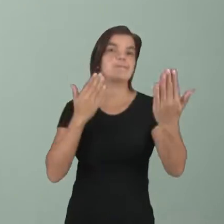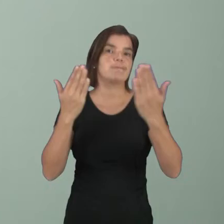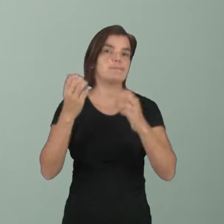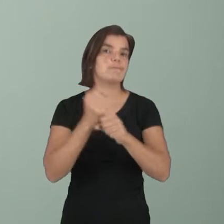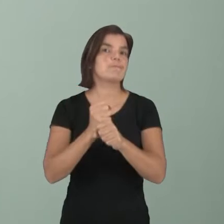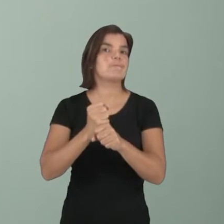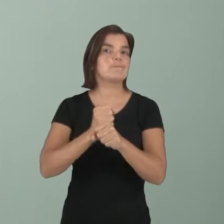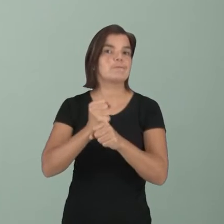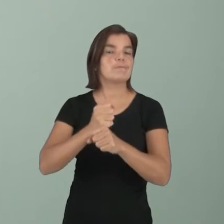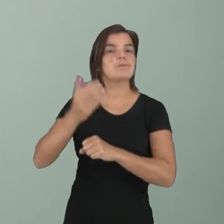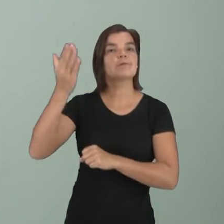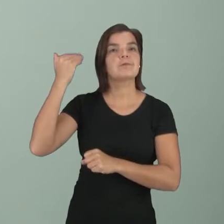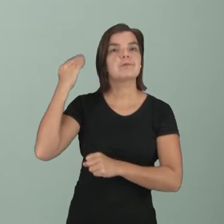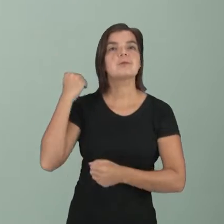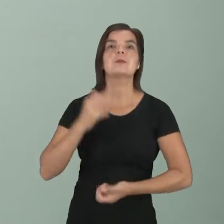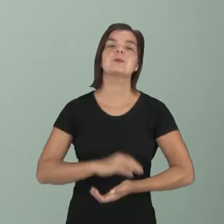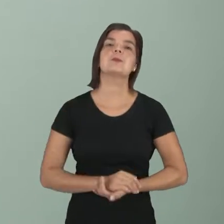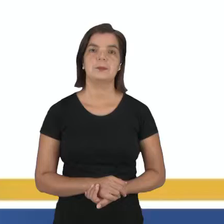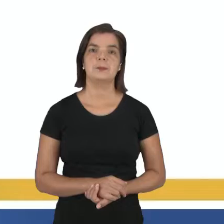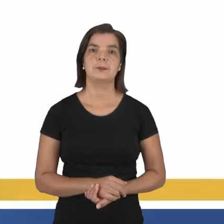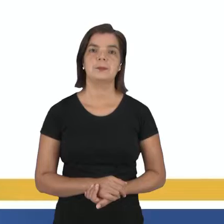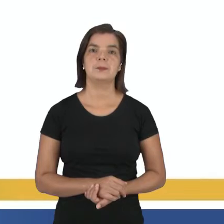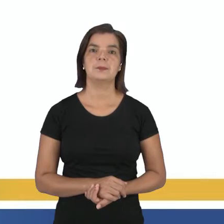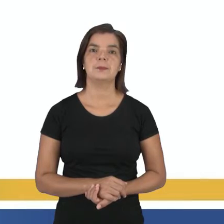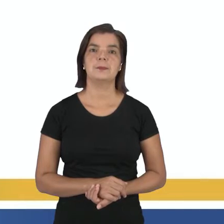comparação ao ano anterior.